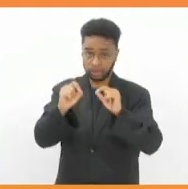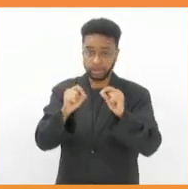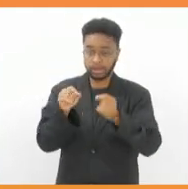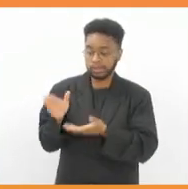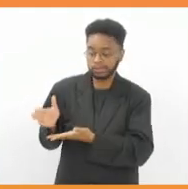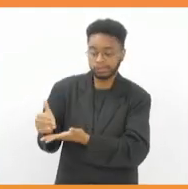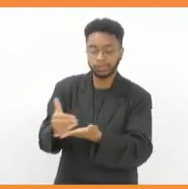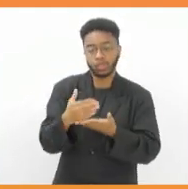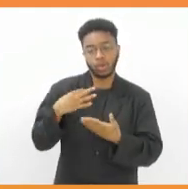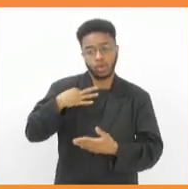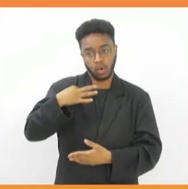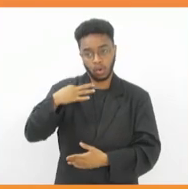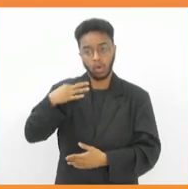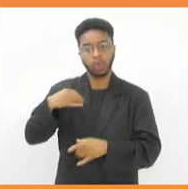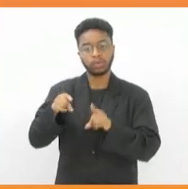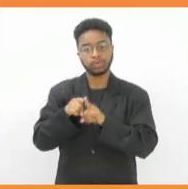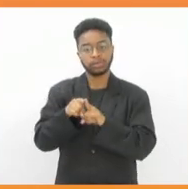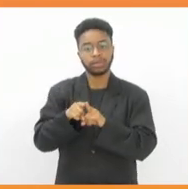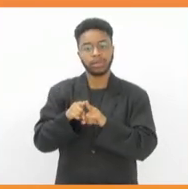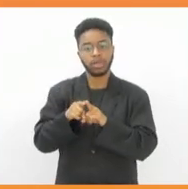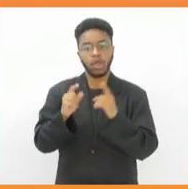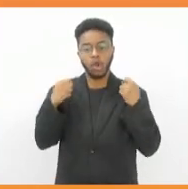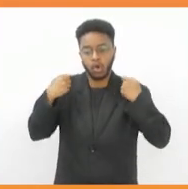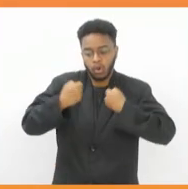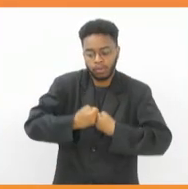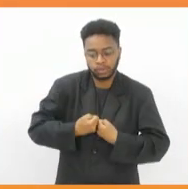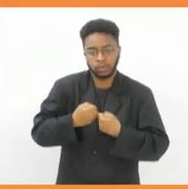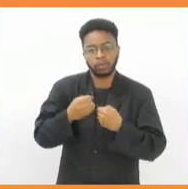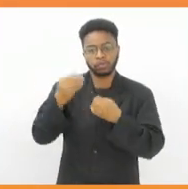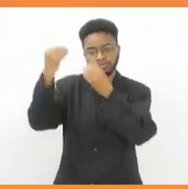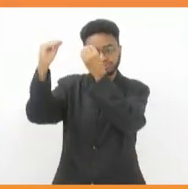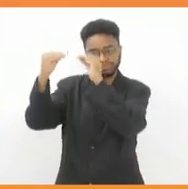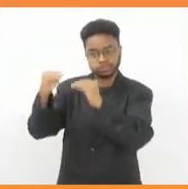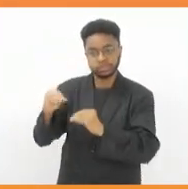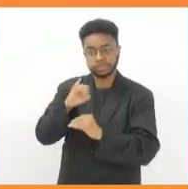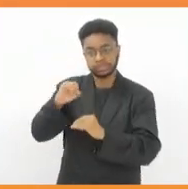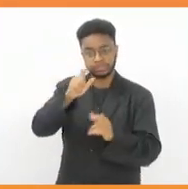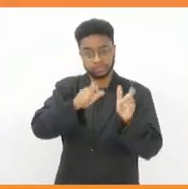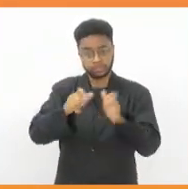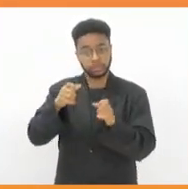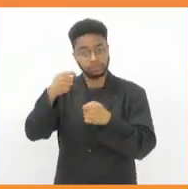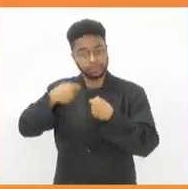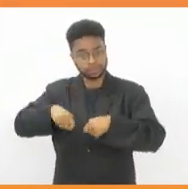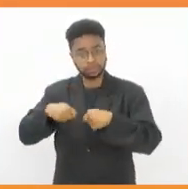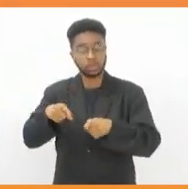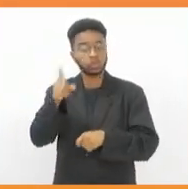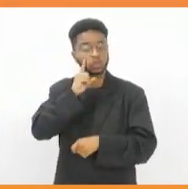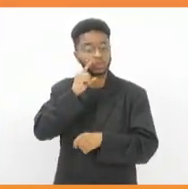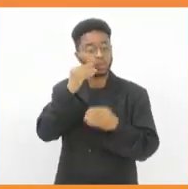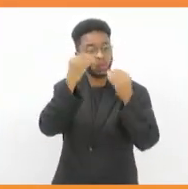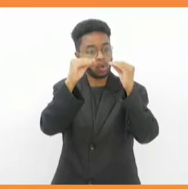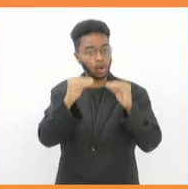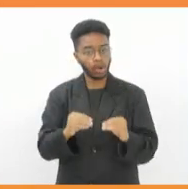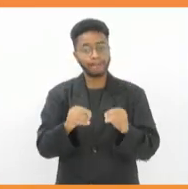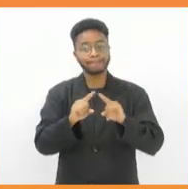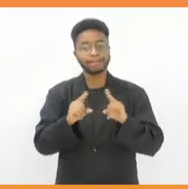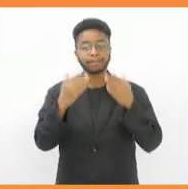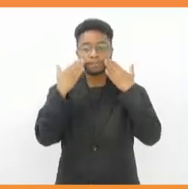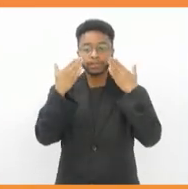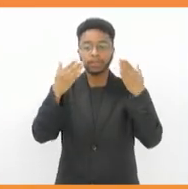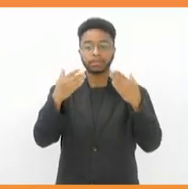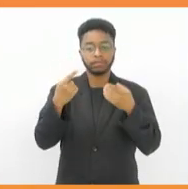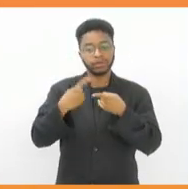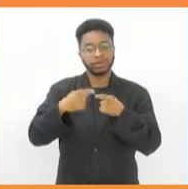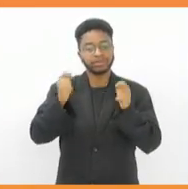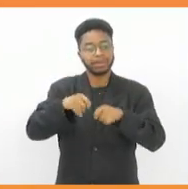cobertores que ficam na parede à disposição de quem precisa. As peças são organizadas diariamente, mas ficam expostas para garantir o